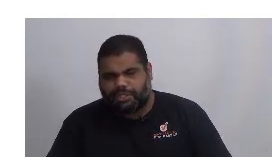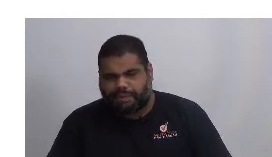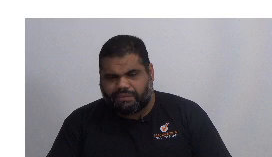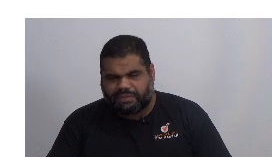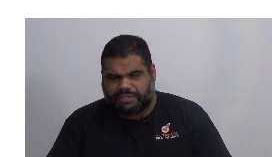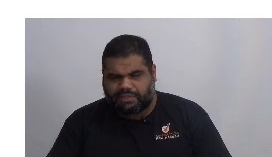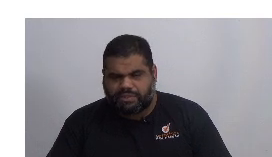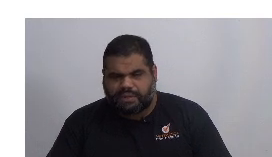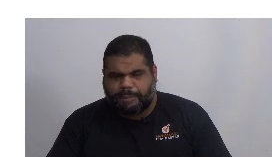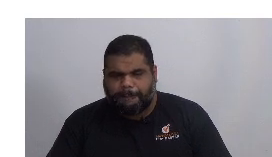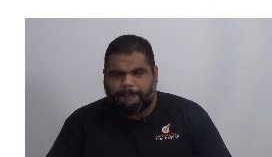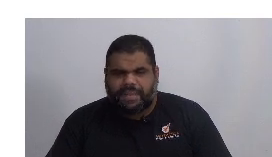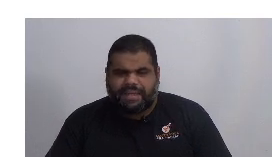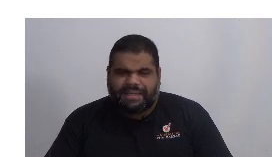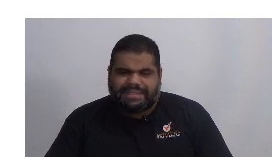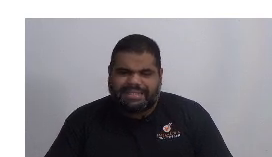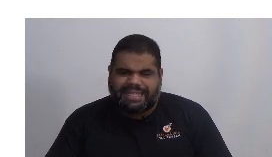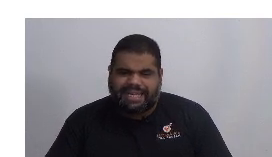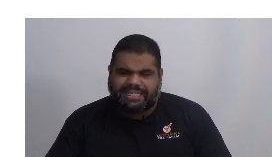importante para vocês.